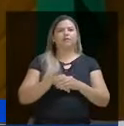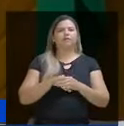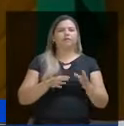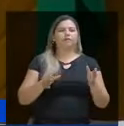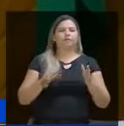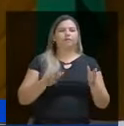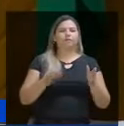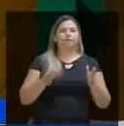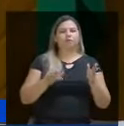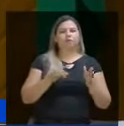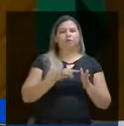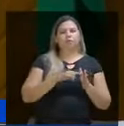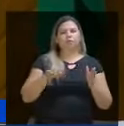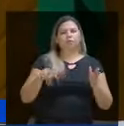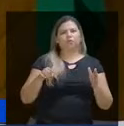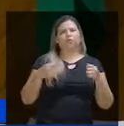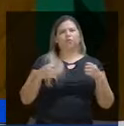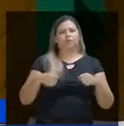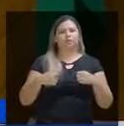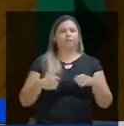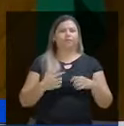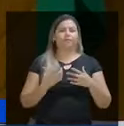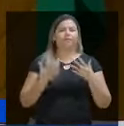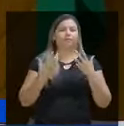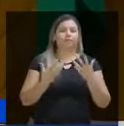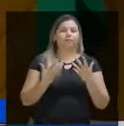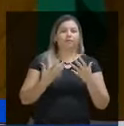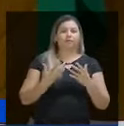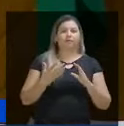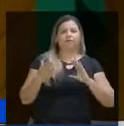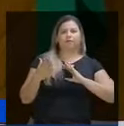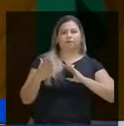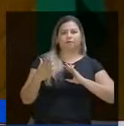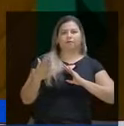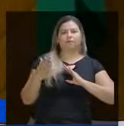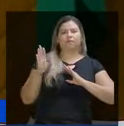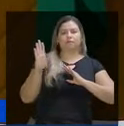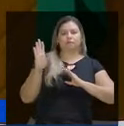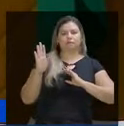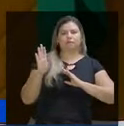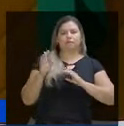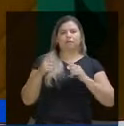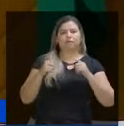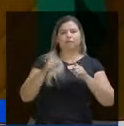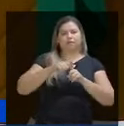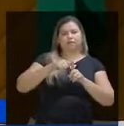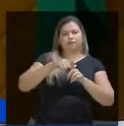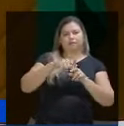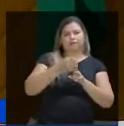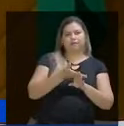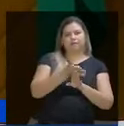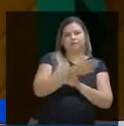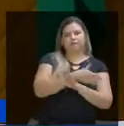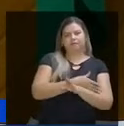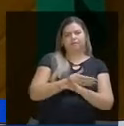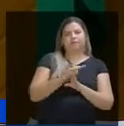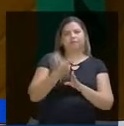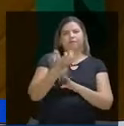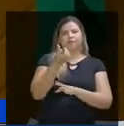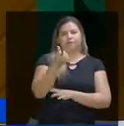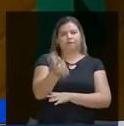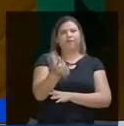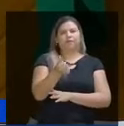filiação partidária para os candidatos que desejam se candidatar ao pleito de 6 meses antes da data da eleição.